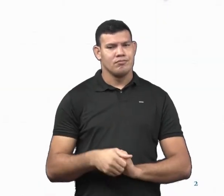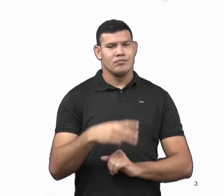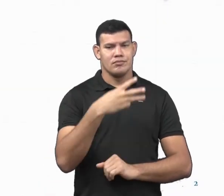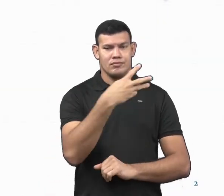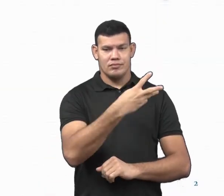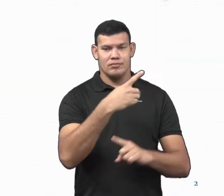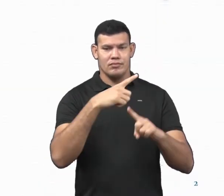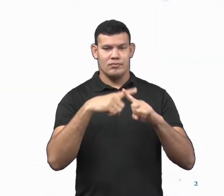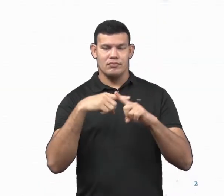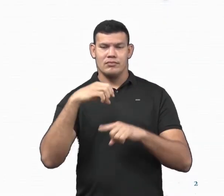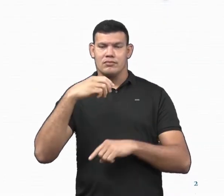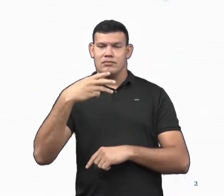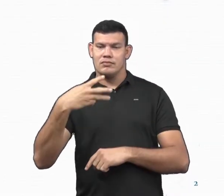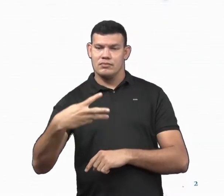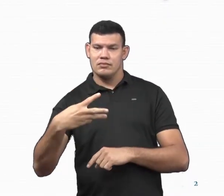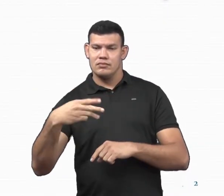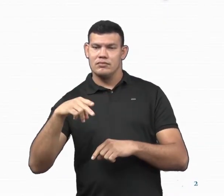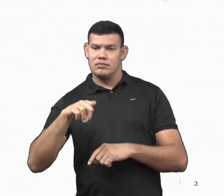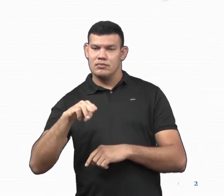vezes 3 é 9.